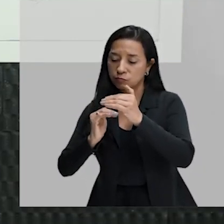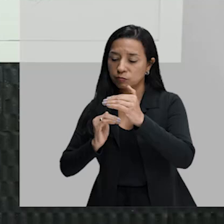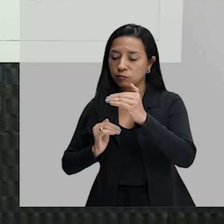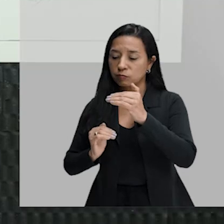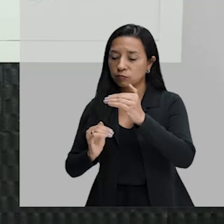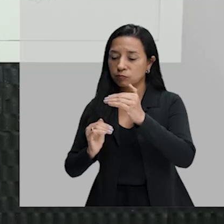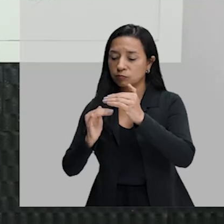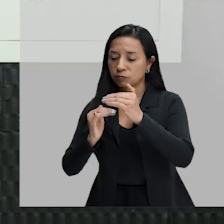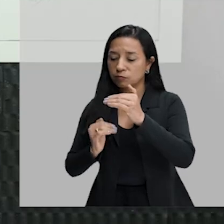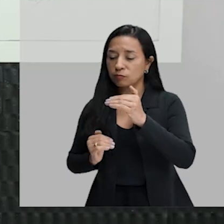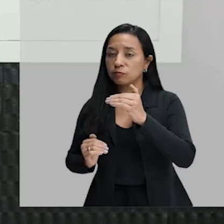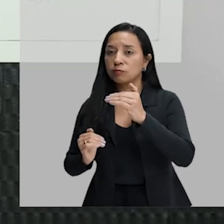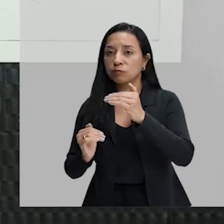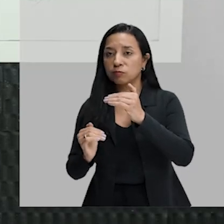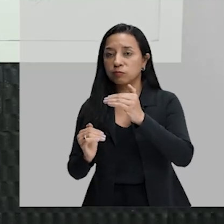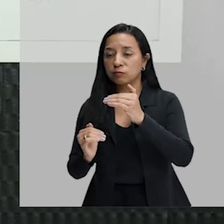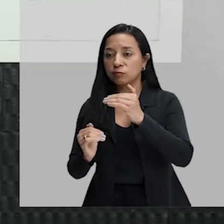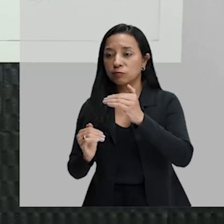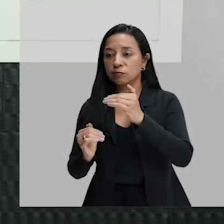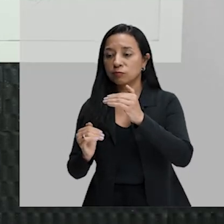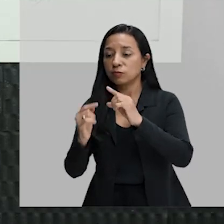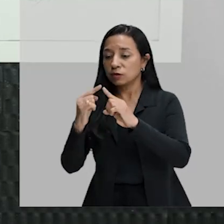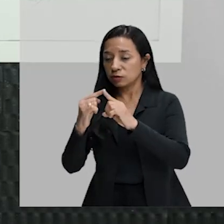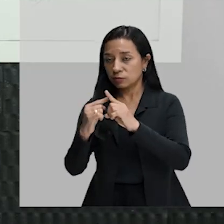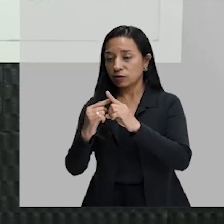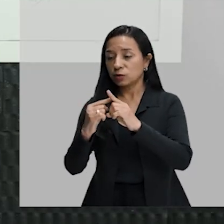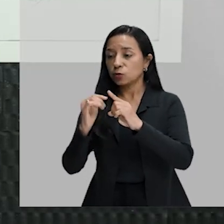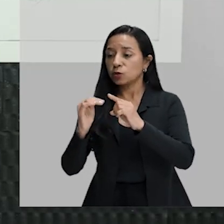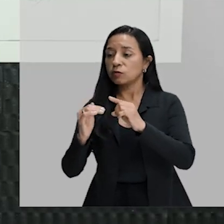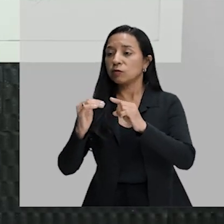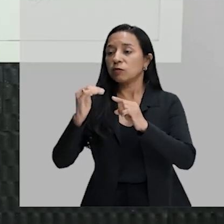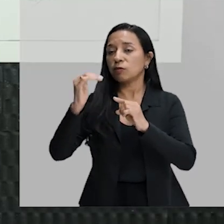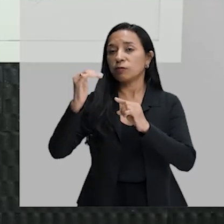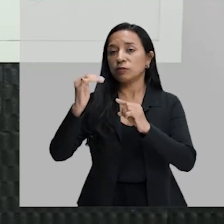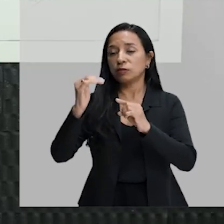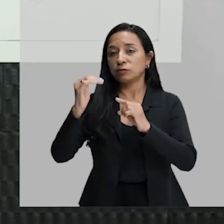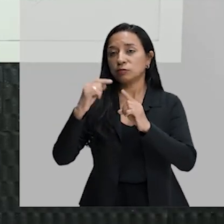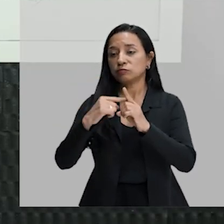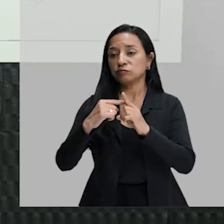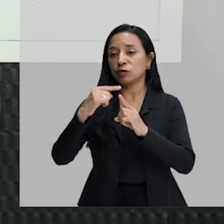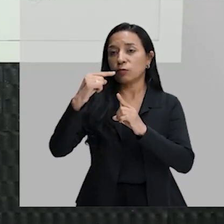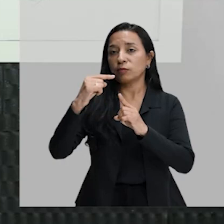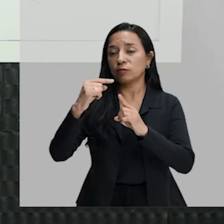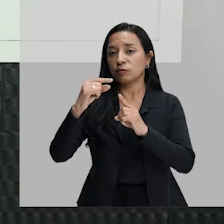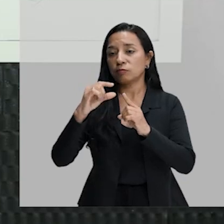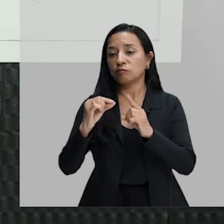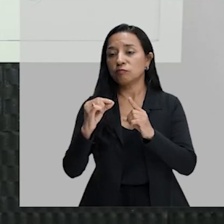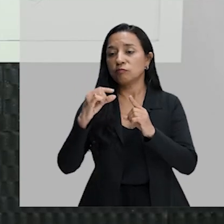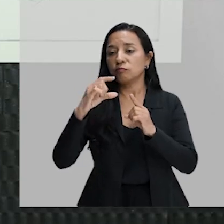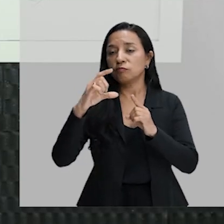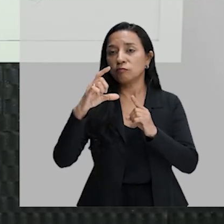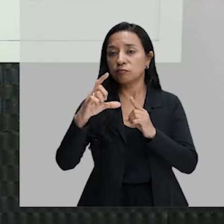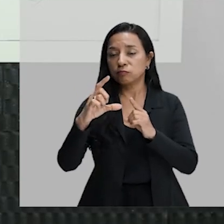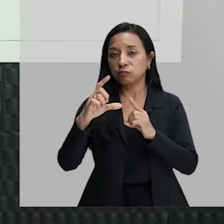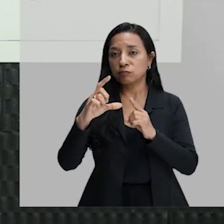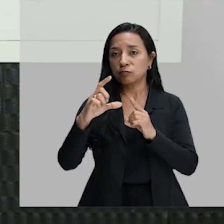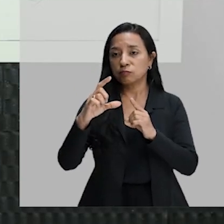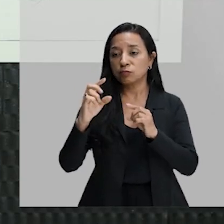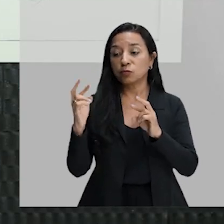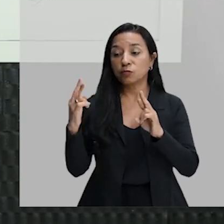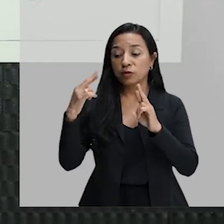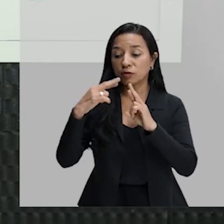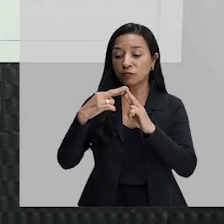aqui, tá ok? A temperatura ela vai aumentando, né, em referência à temperatura aqui do